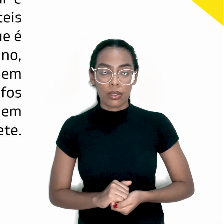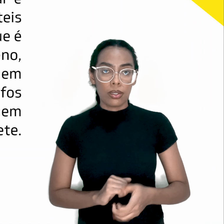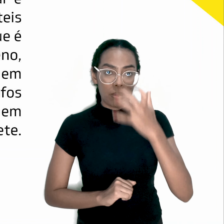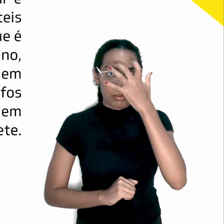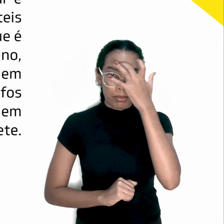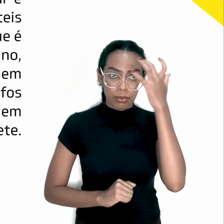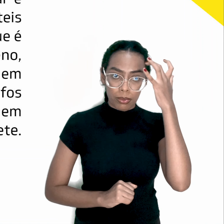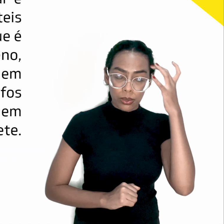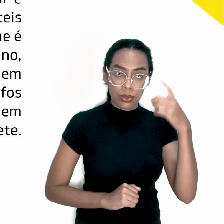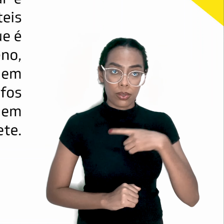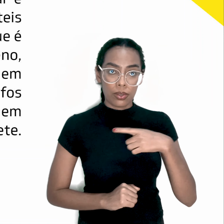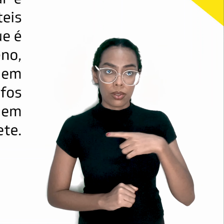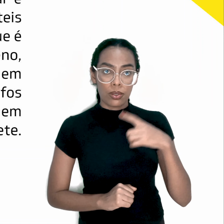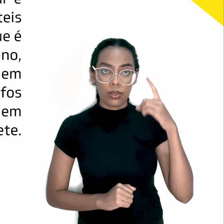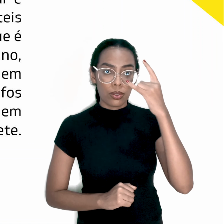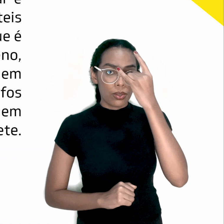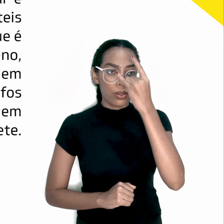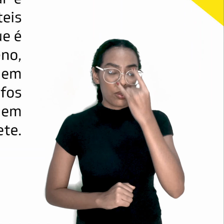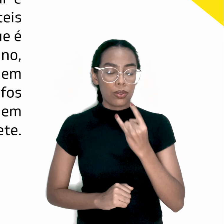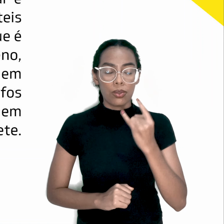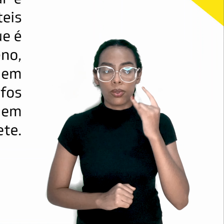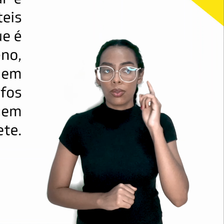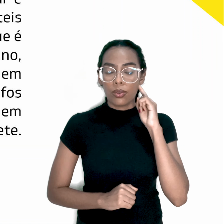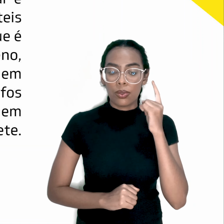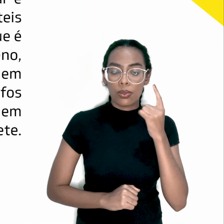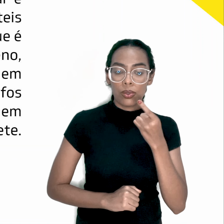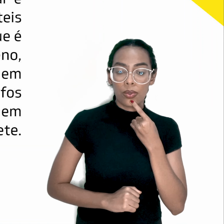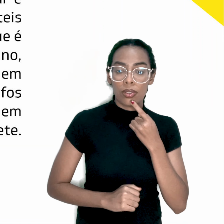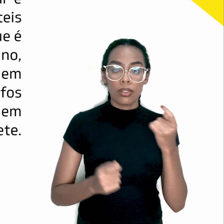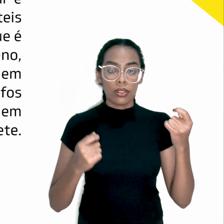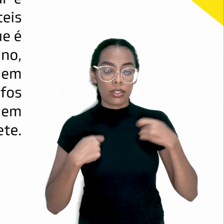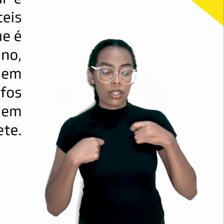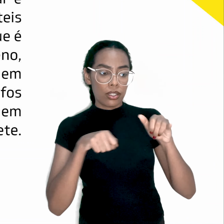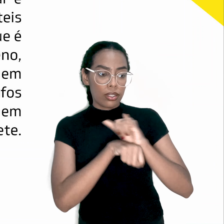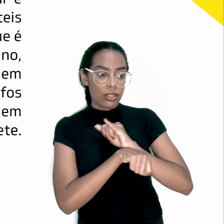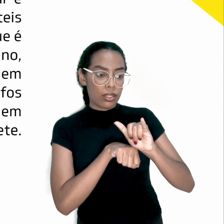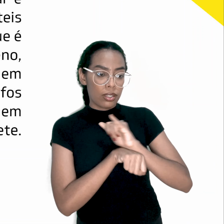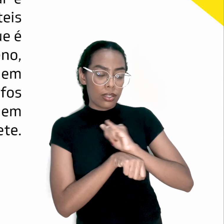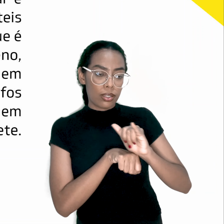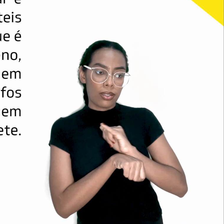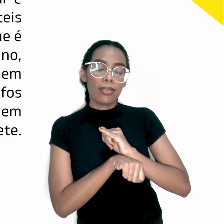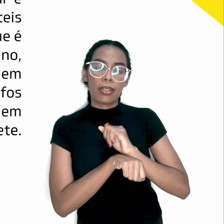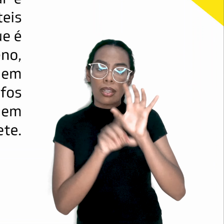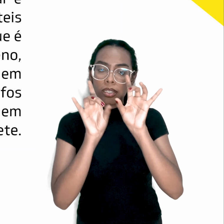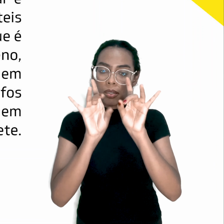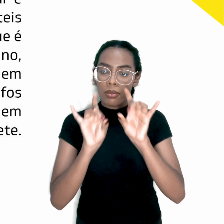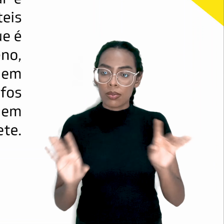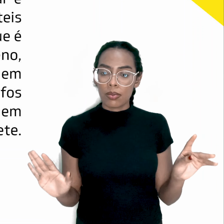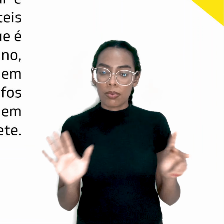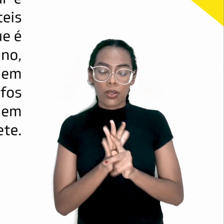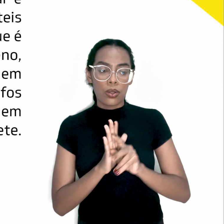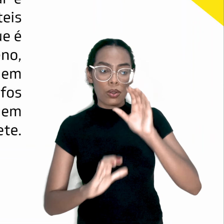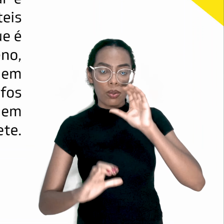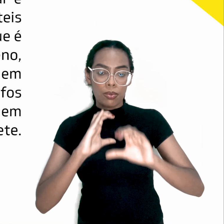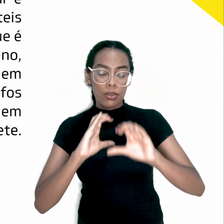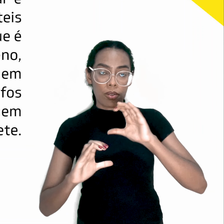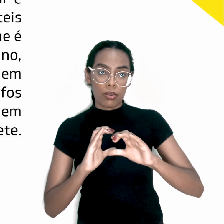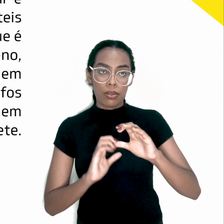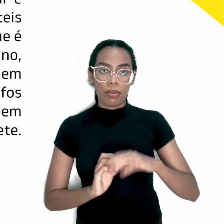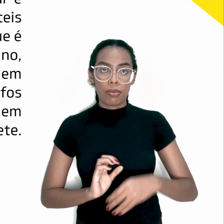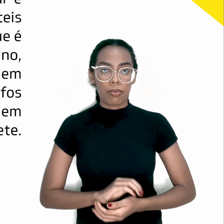surda ou cegueira geralmente precisa de ferramentas específicas para se relacionar e se comunicar Como, por exemplo,